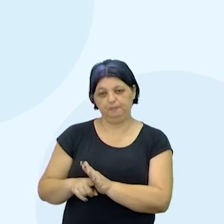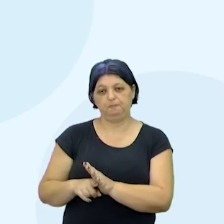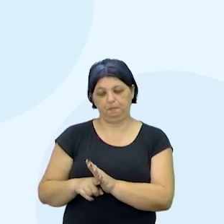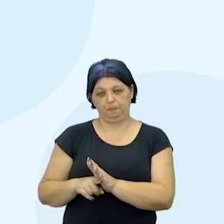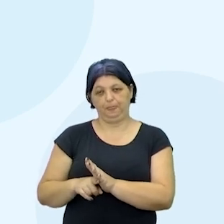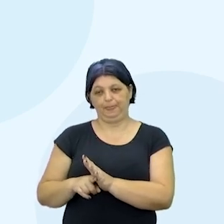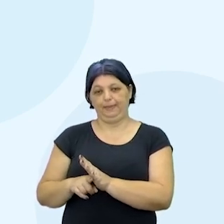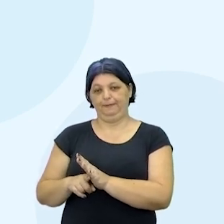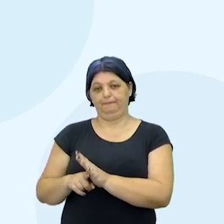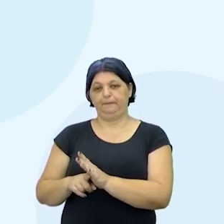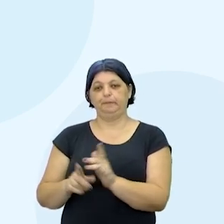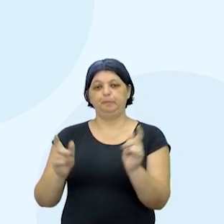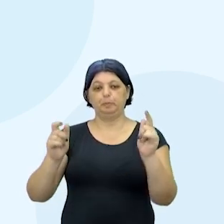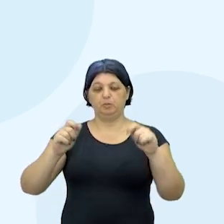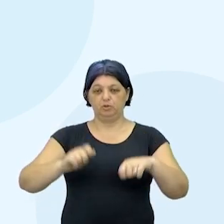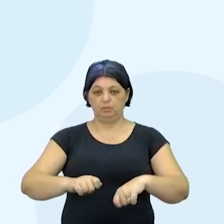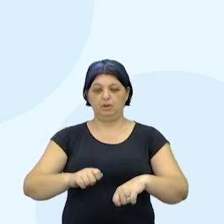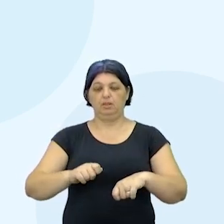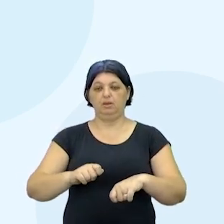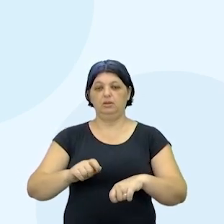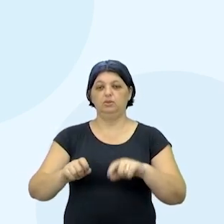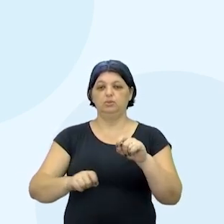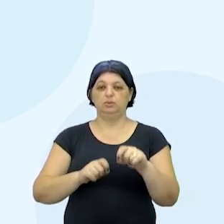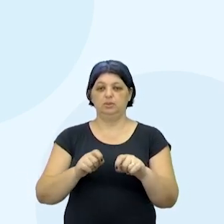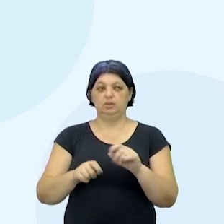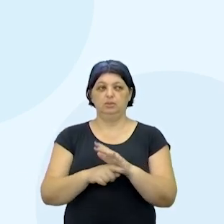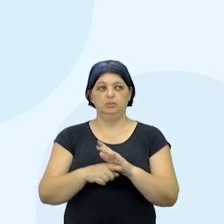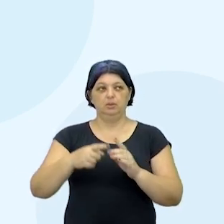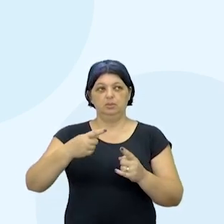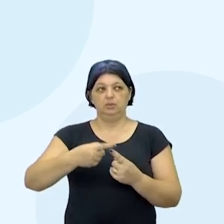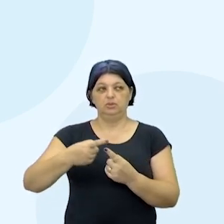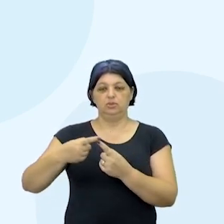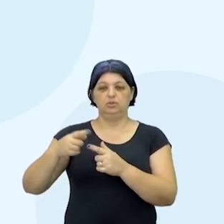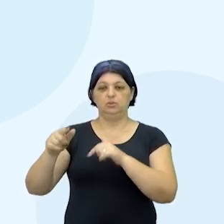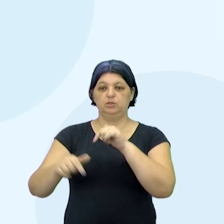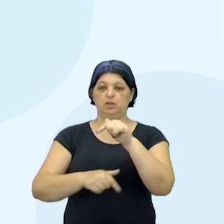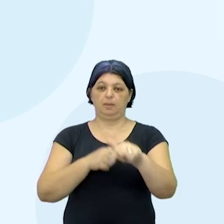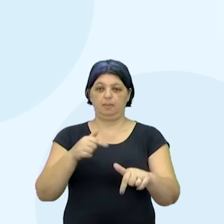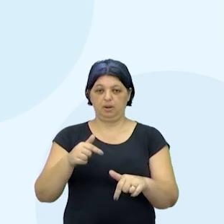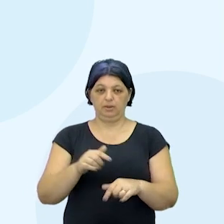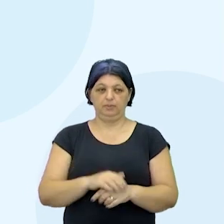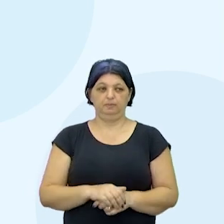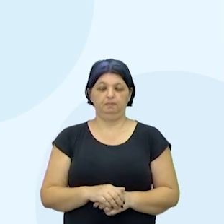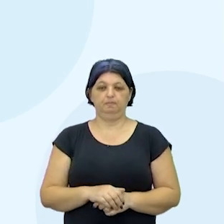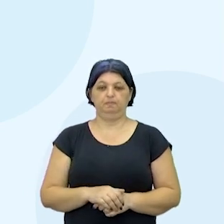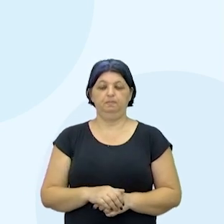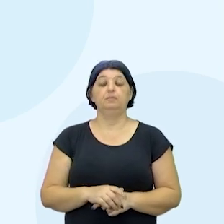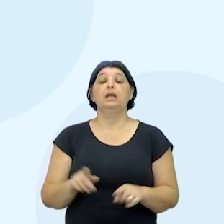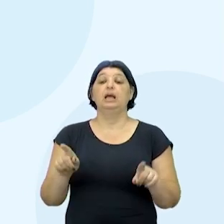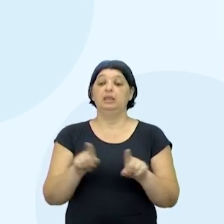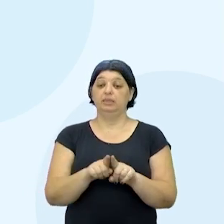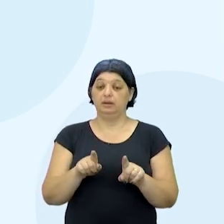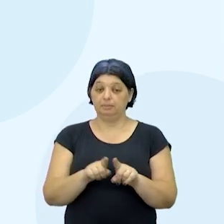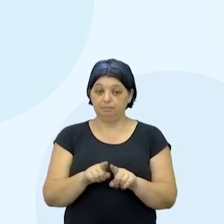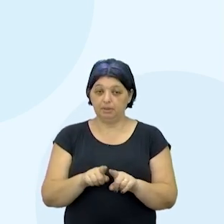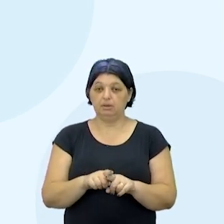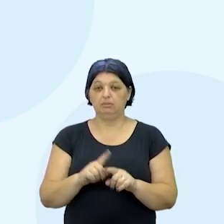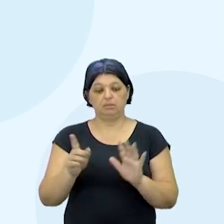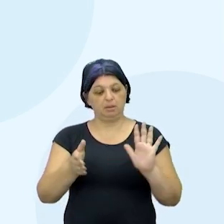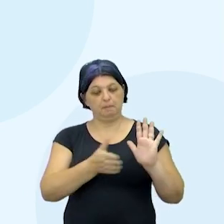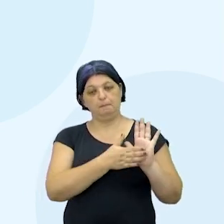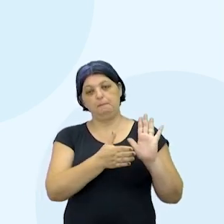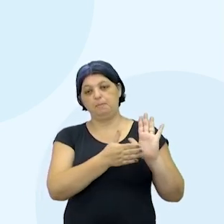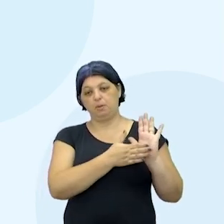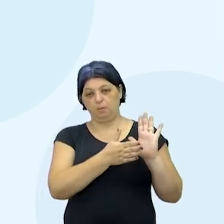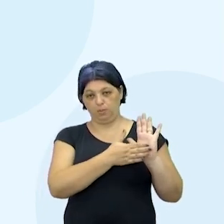vocês a possibilidade desse tipo de trabalho. E vamos promover, né, vamos propor